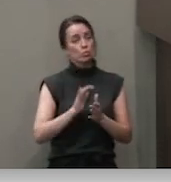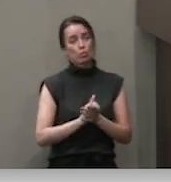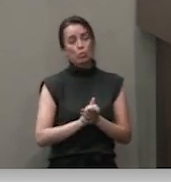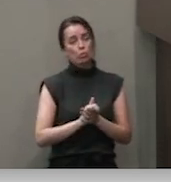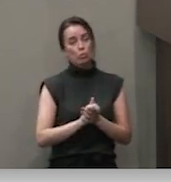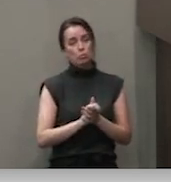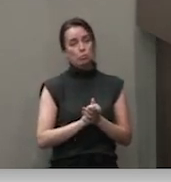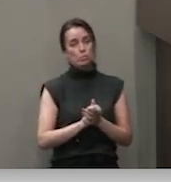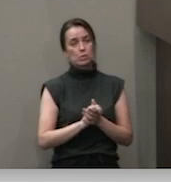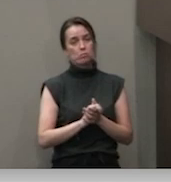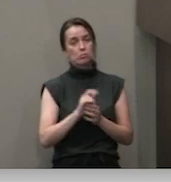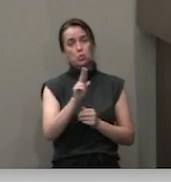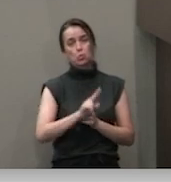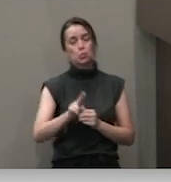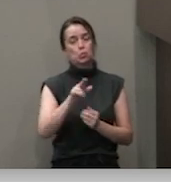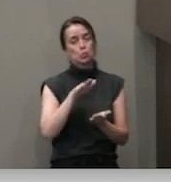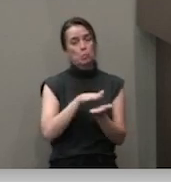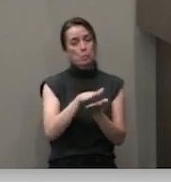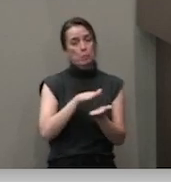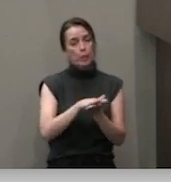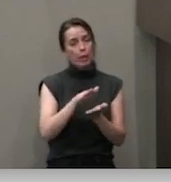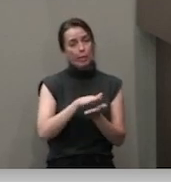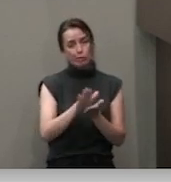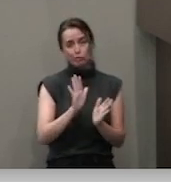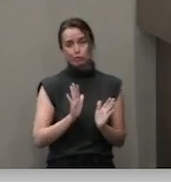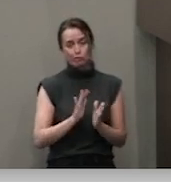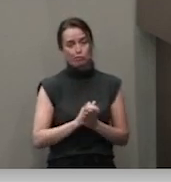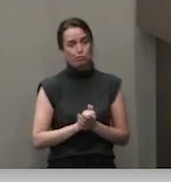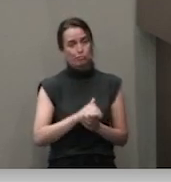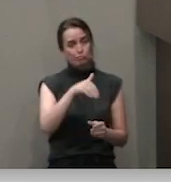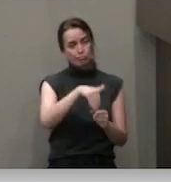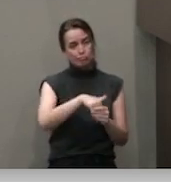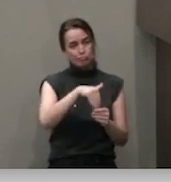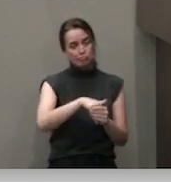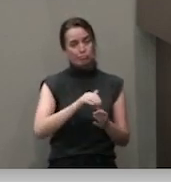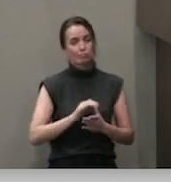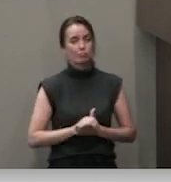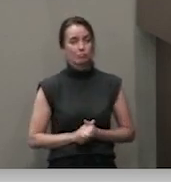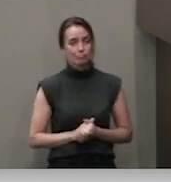uso de marketing eleitoral